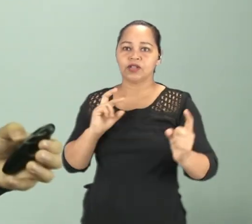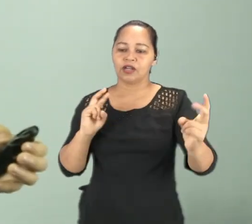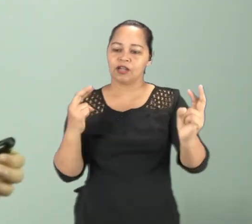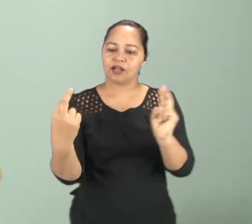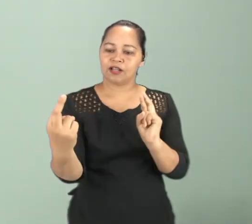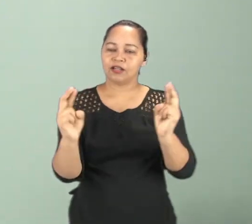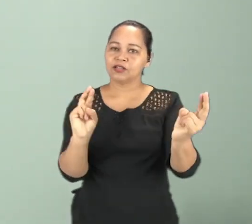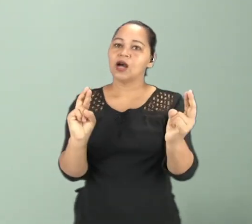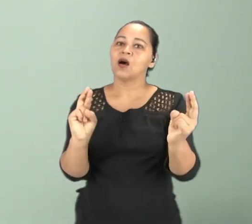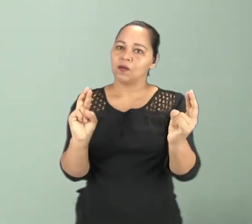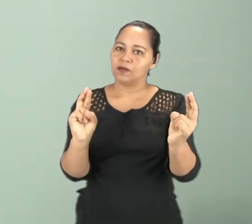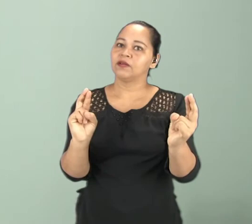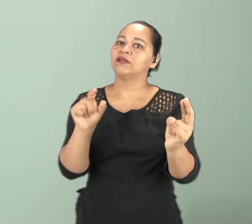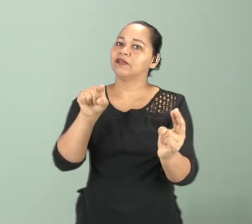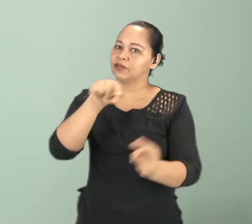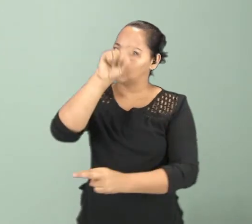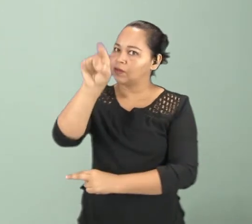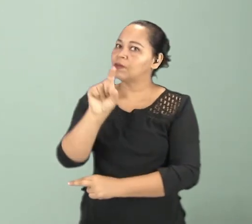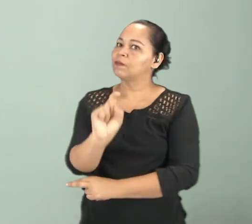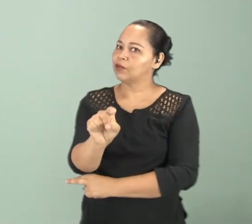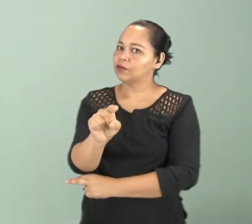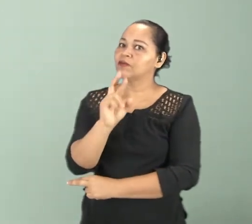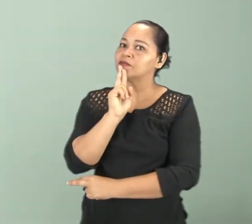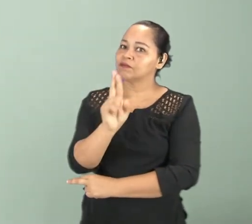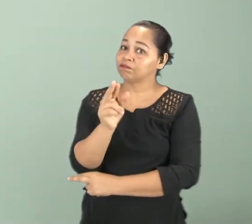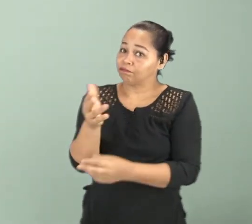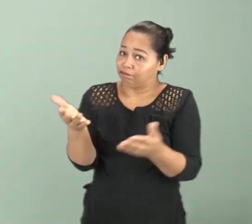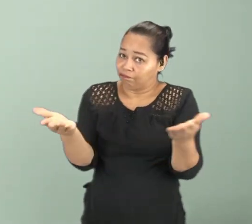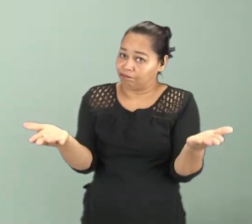Essa é a grande pergunta, tá bom?